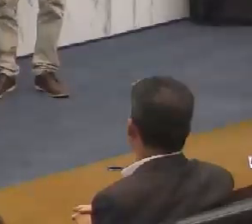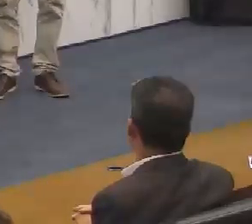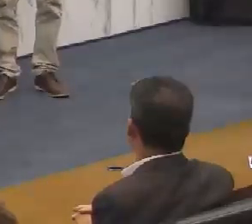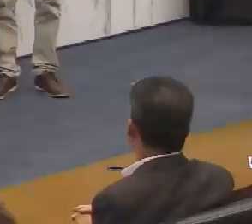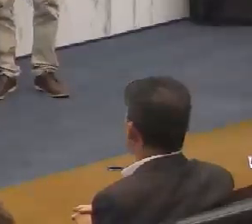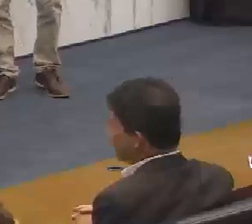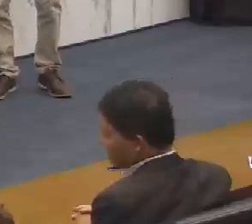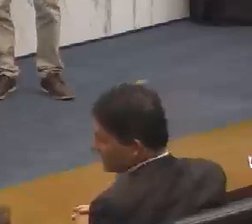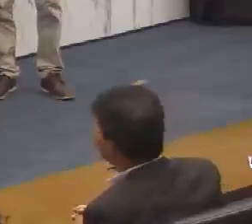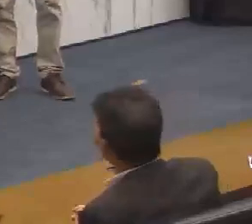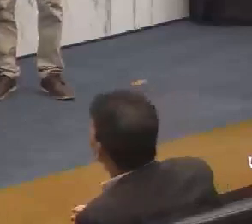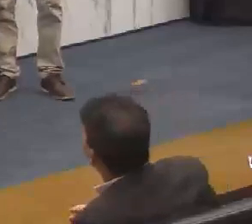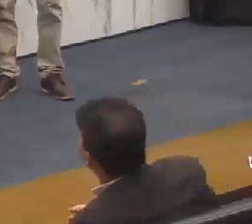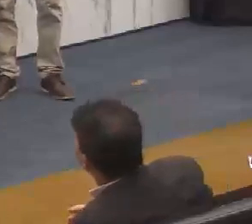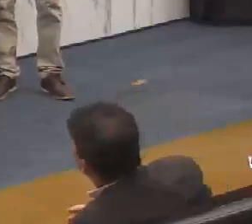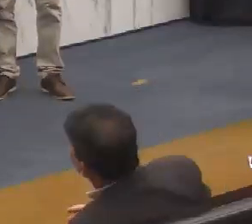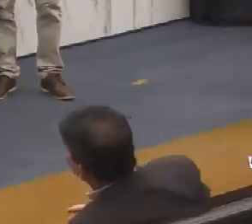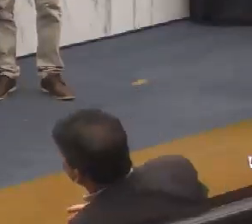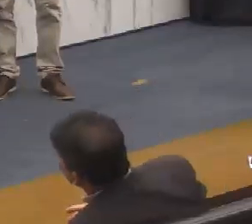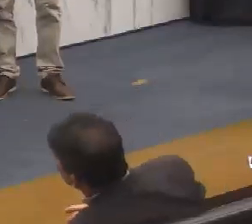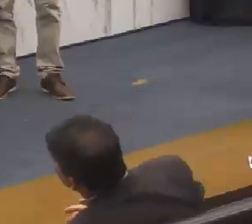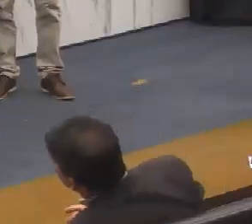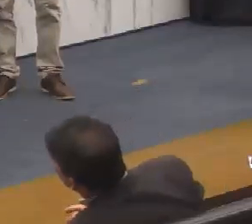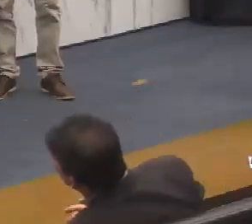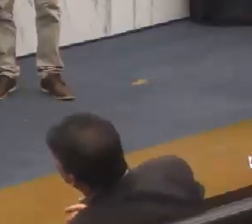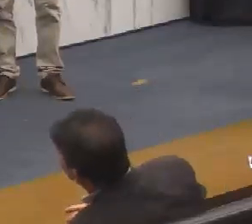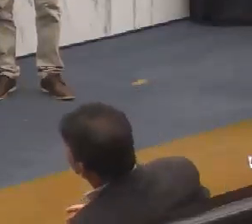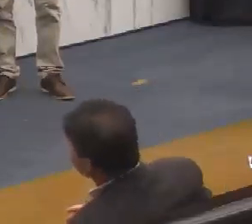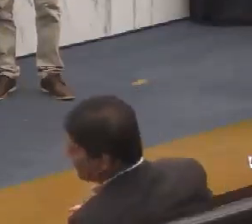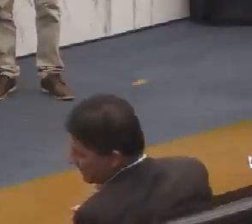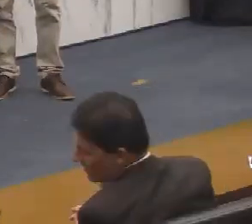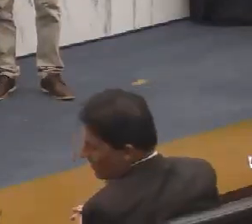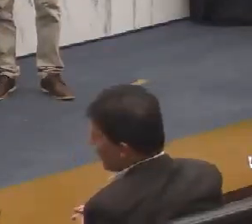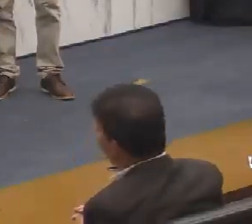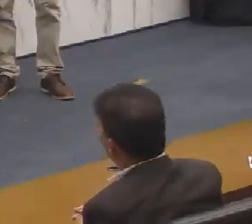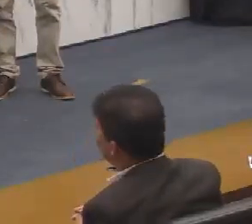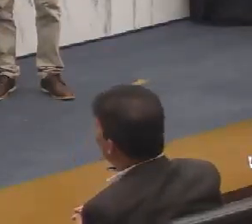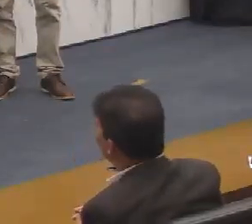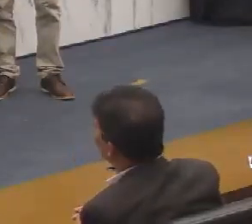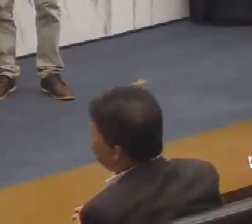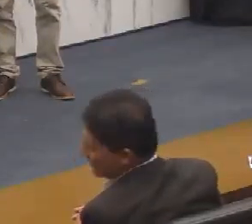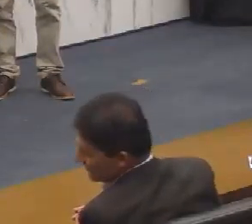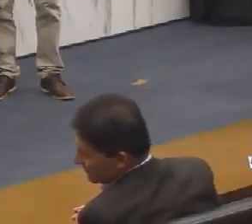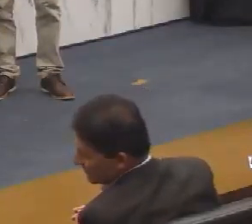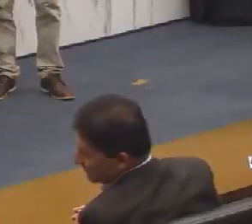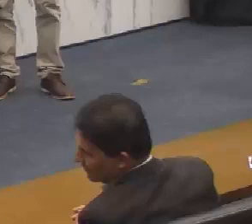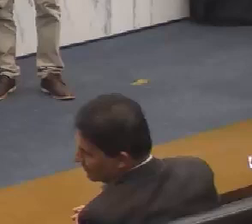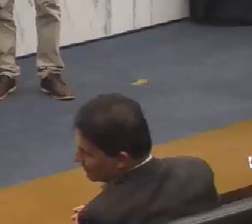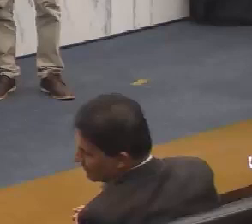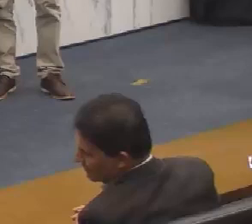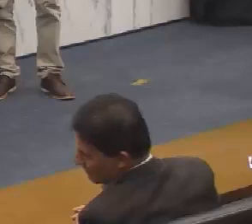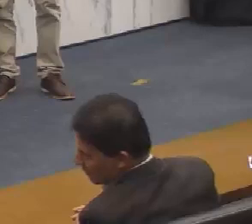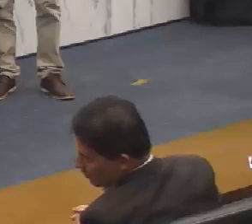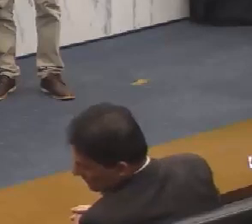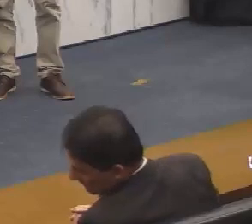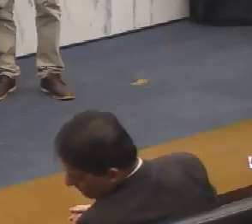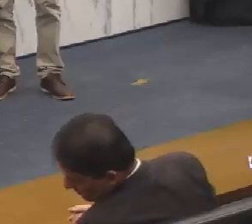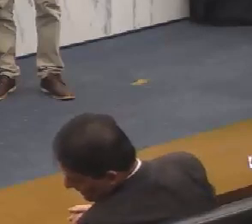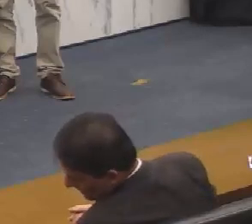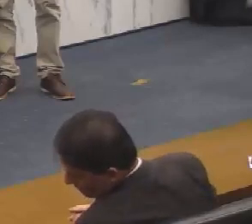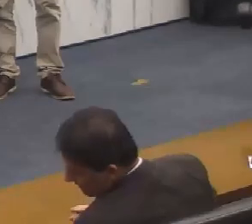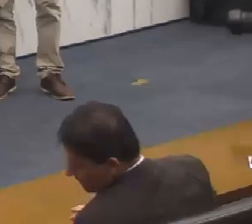Não é sobre tudo que o seu dinheiro é capaz de comprar, e sim sobre cada momento, sorriso a